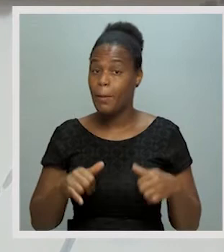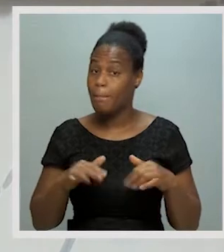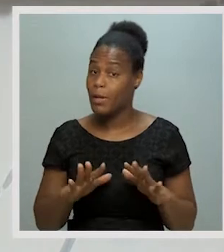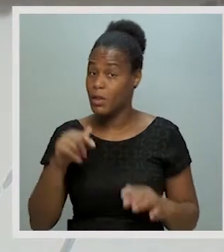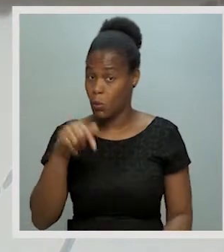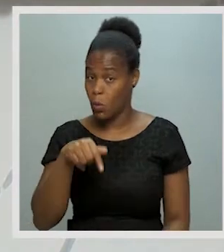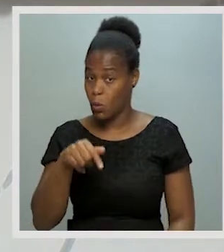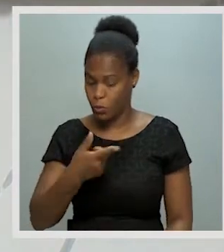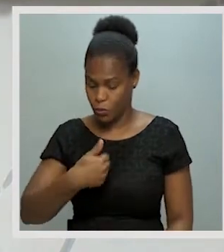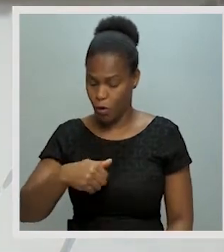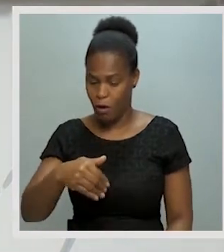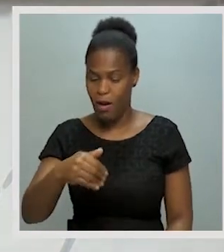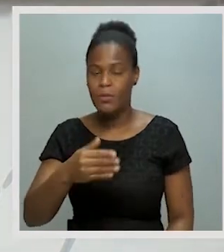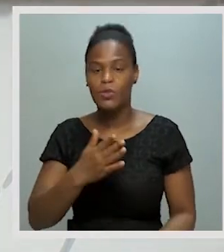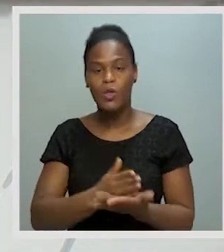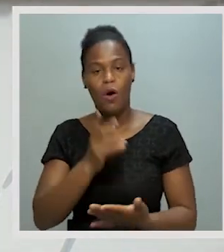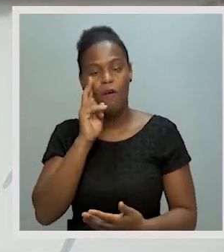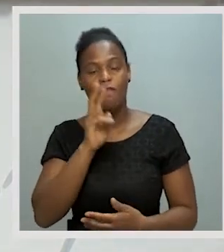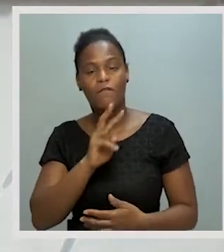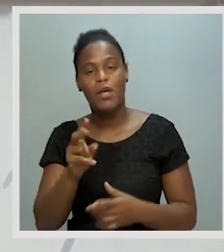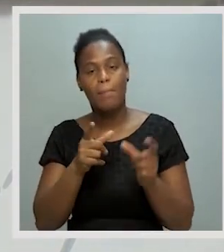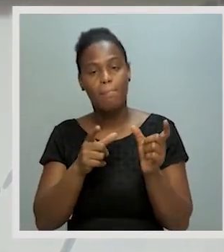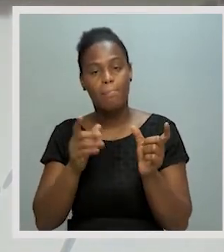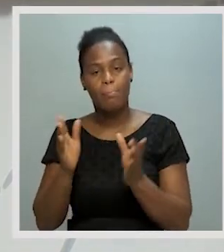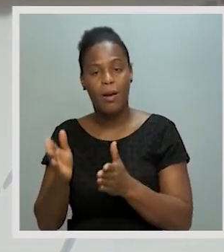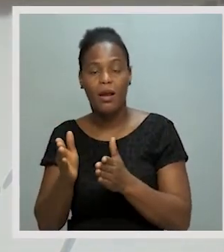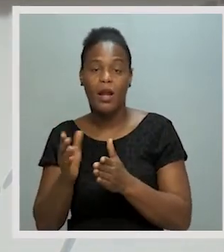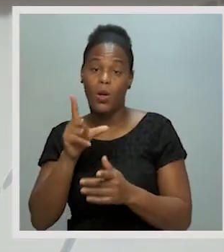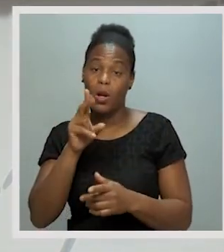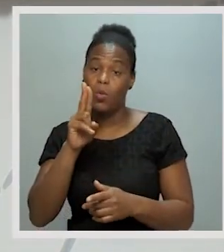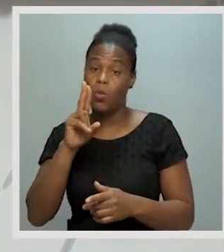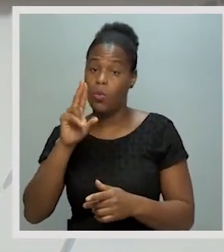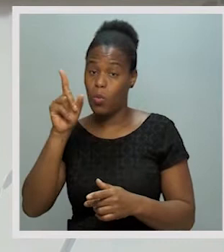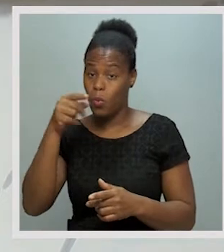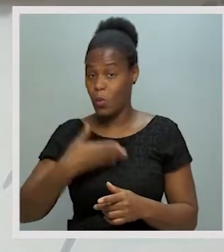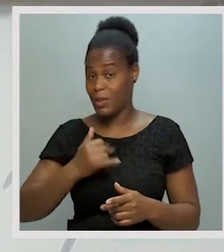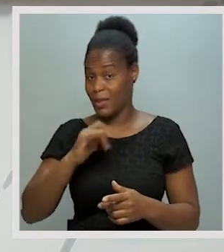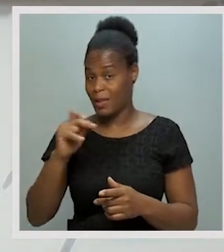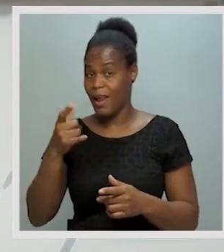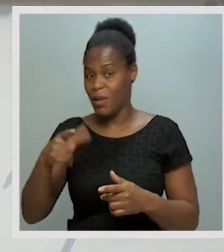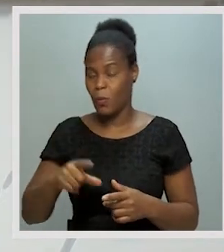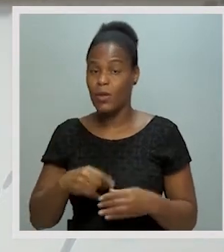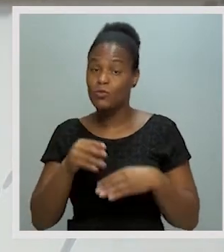Exatamente. Mas hoje nós vamos só ver a vertente lúdica da língua.